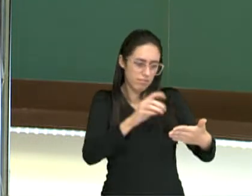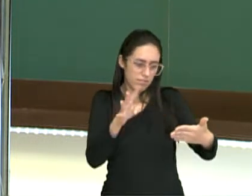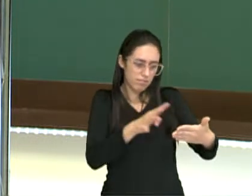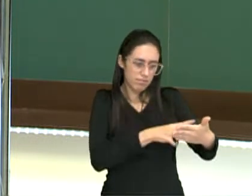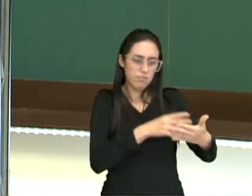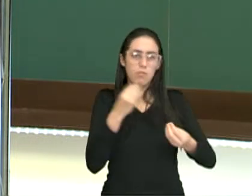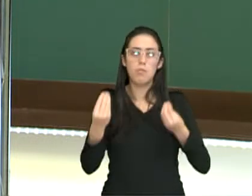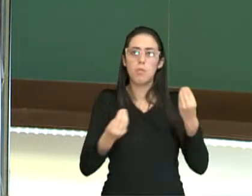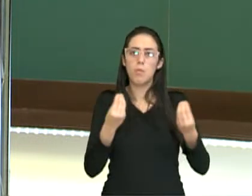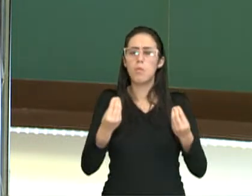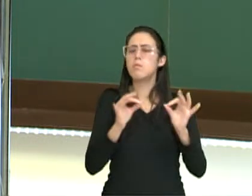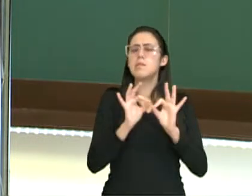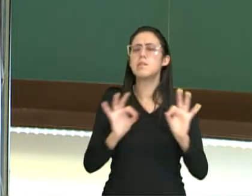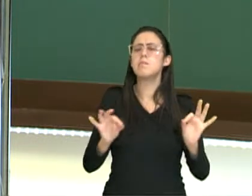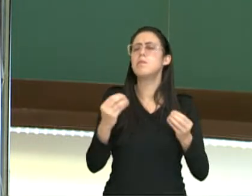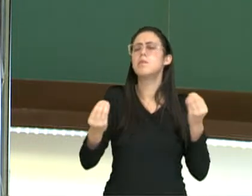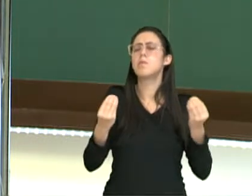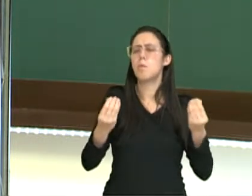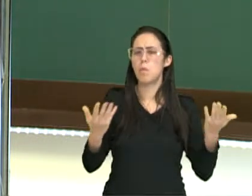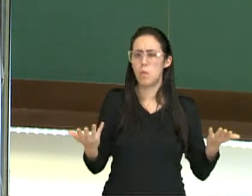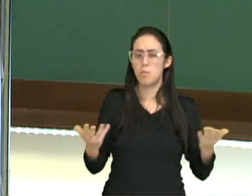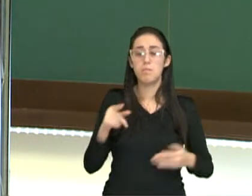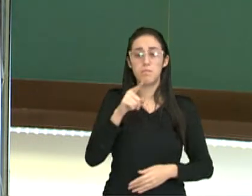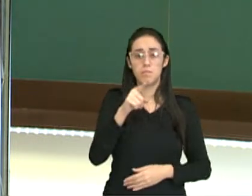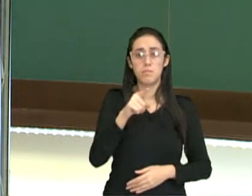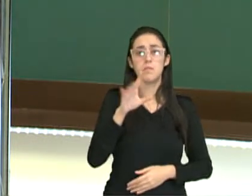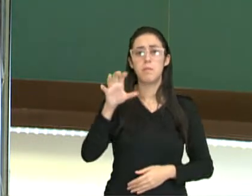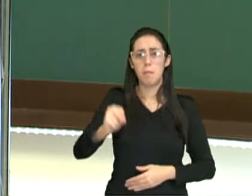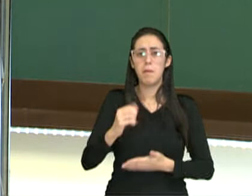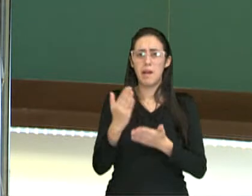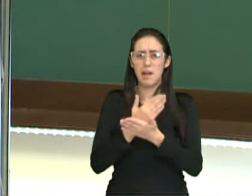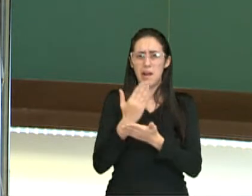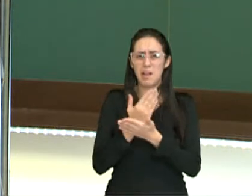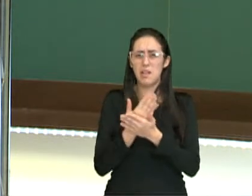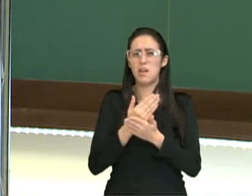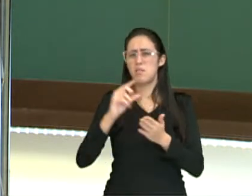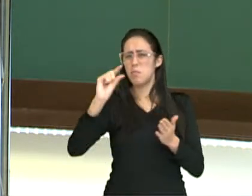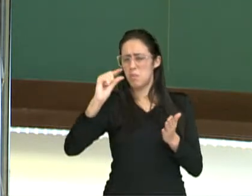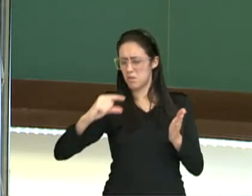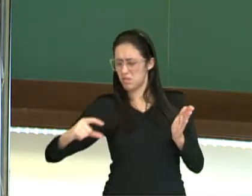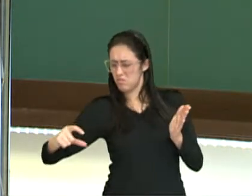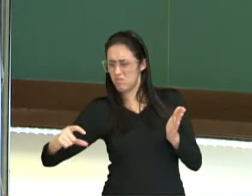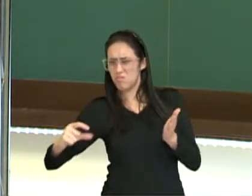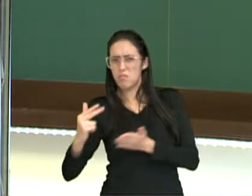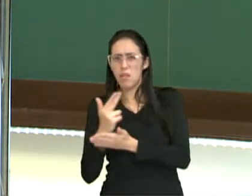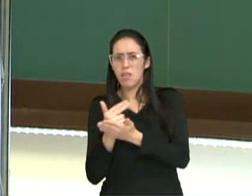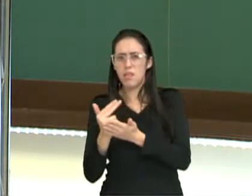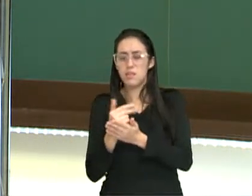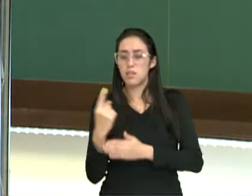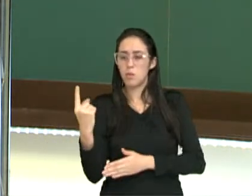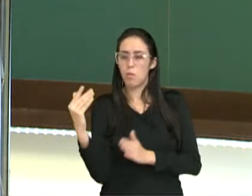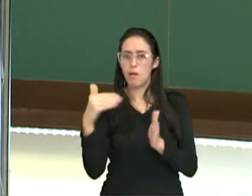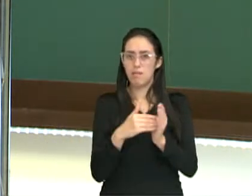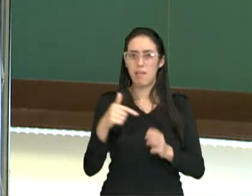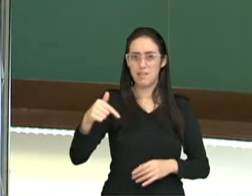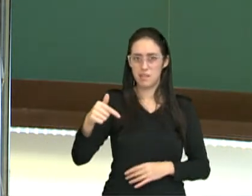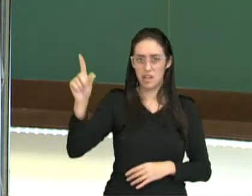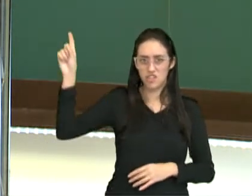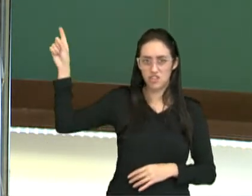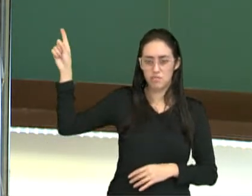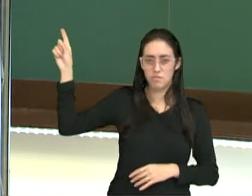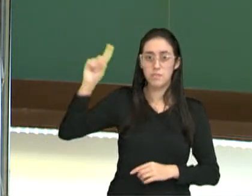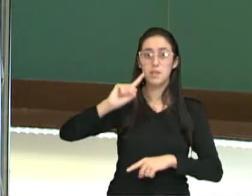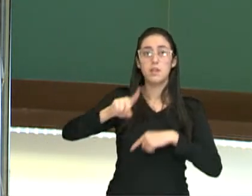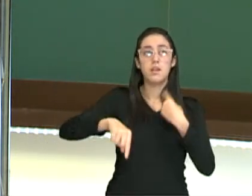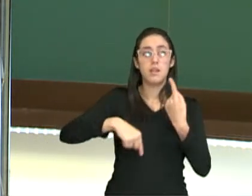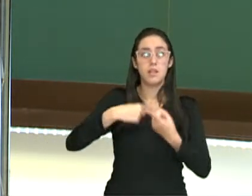constrói isso de maneira bem simples? Então você vai lá, pega um cantinho do seu caderno, da sua prova e faz lá, do 1 ao 7. Depois você